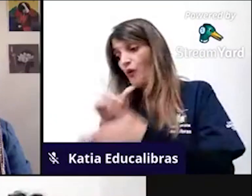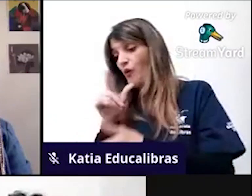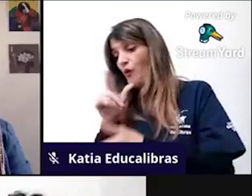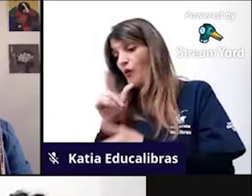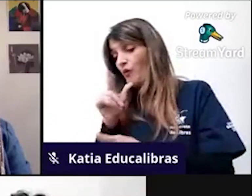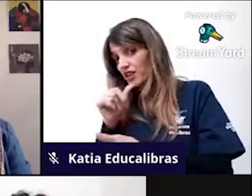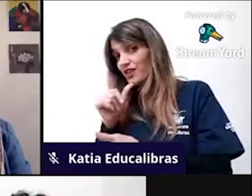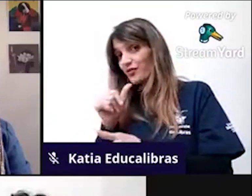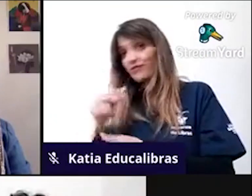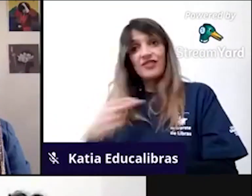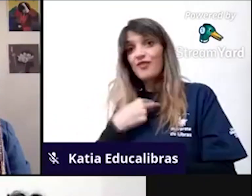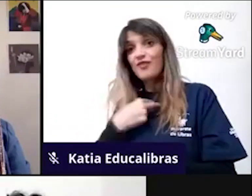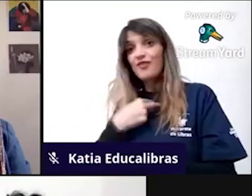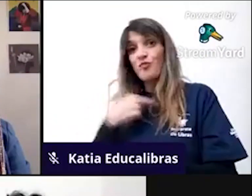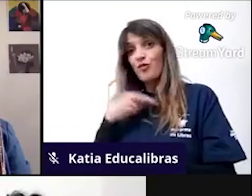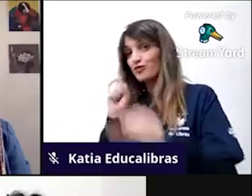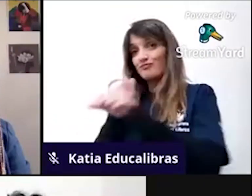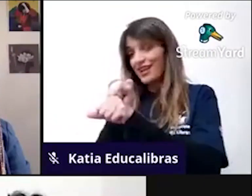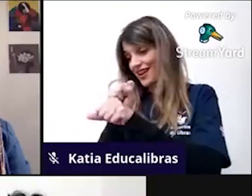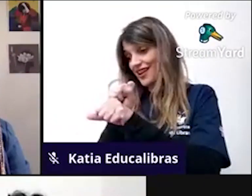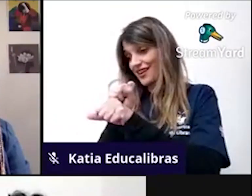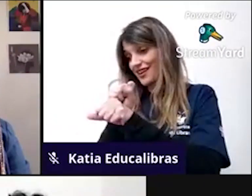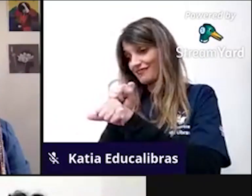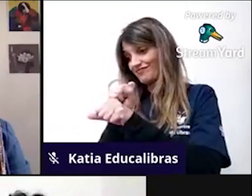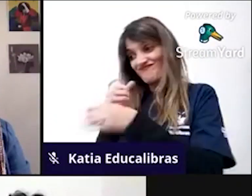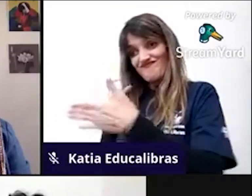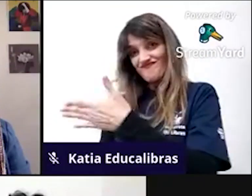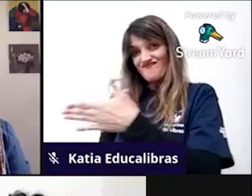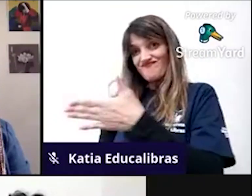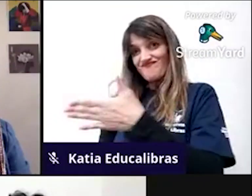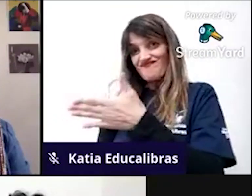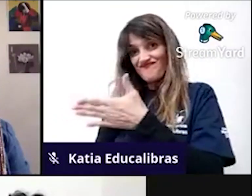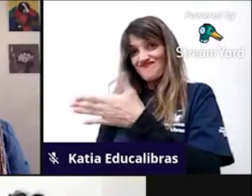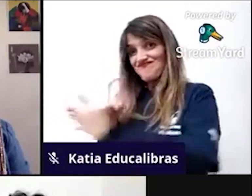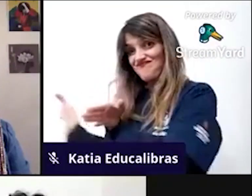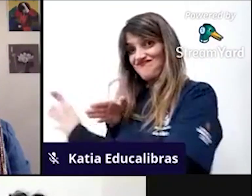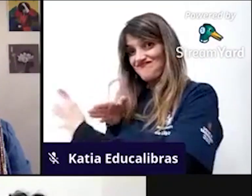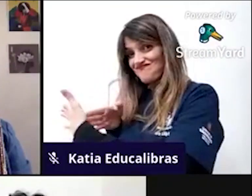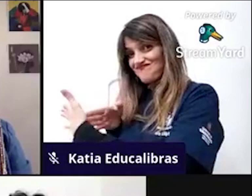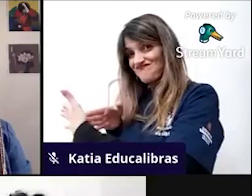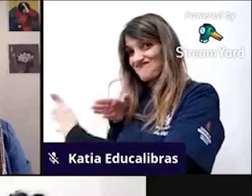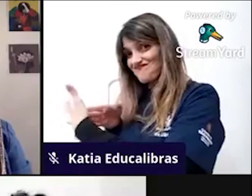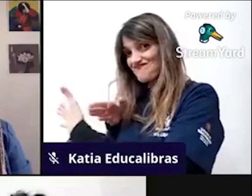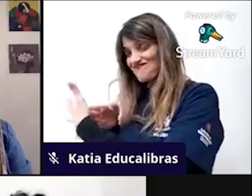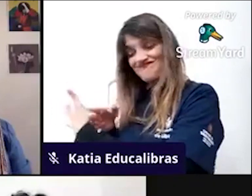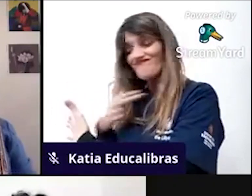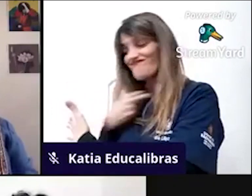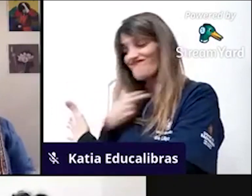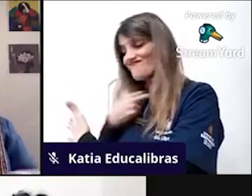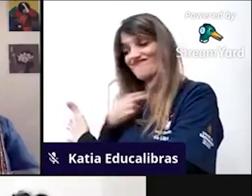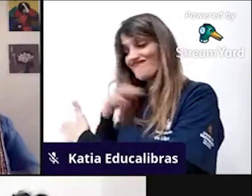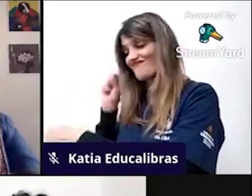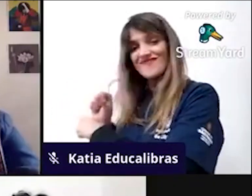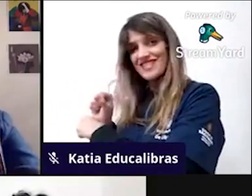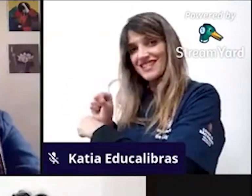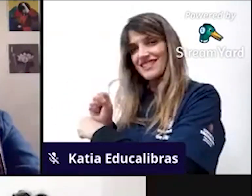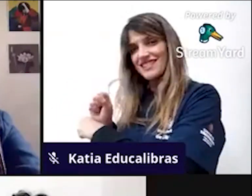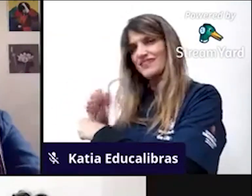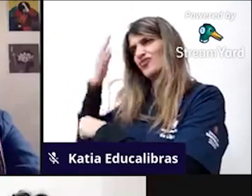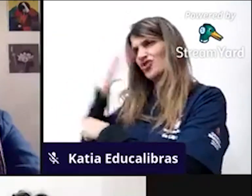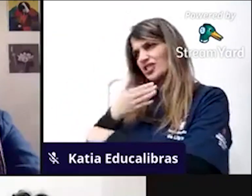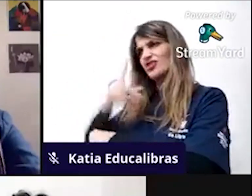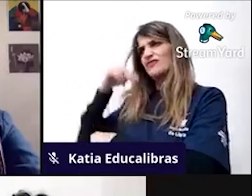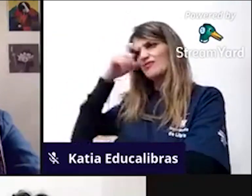pode parar, não. A gente não pode parar diante dos obstáculos, diante das